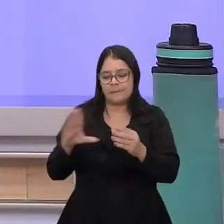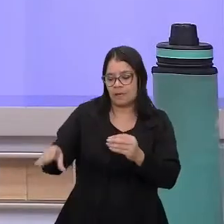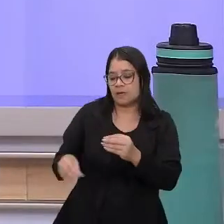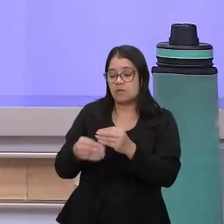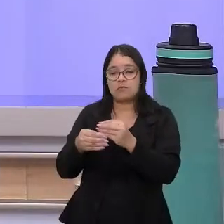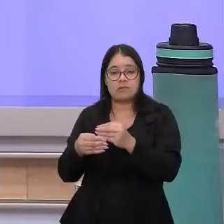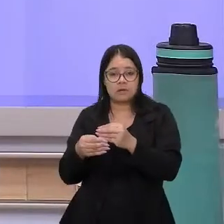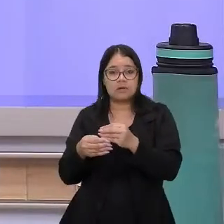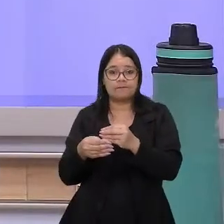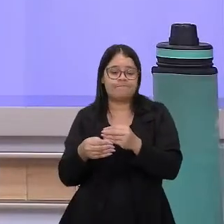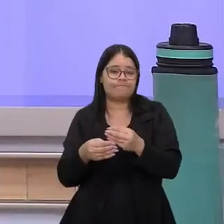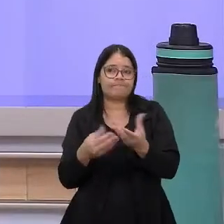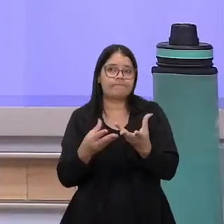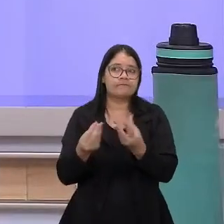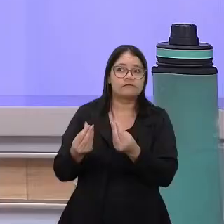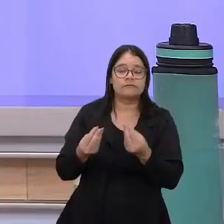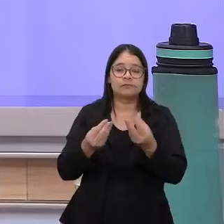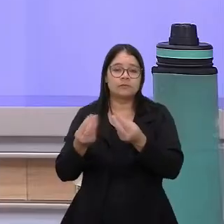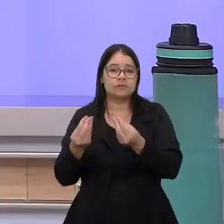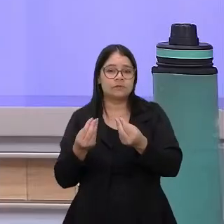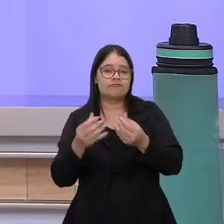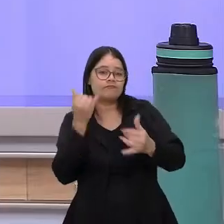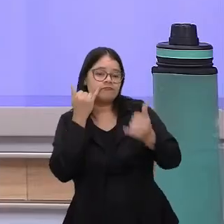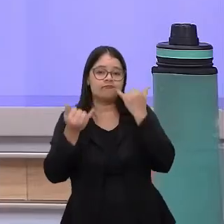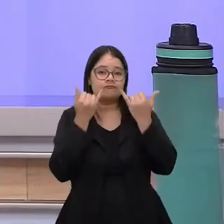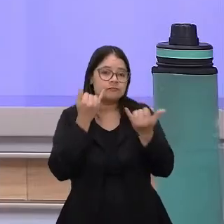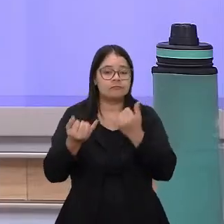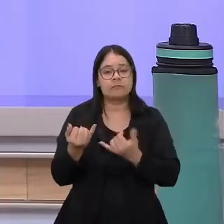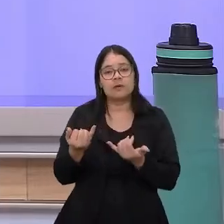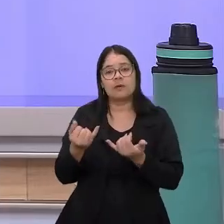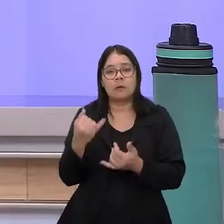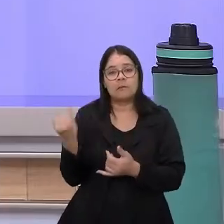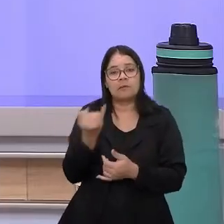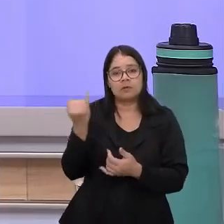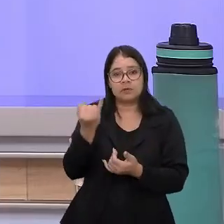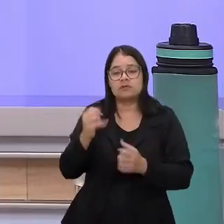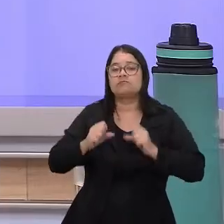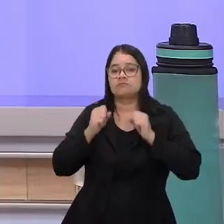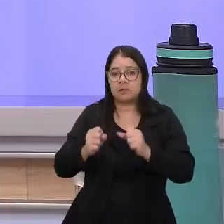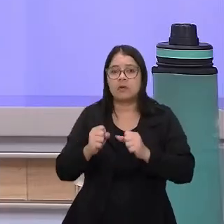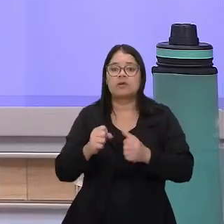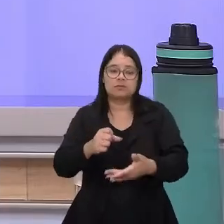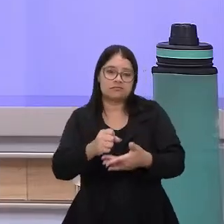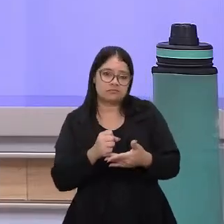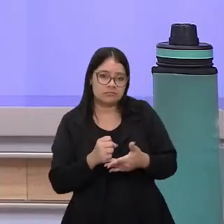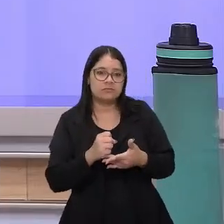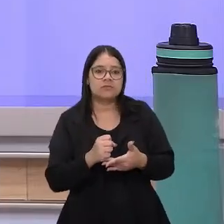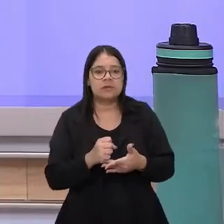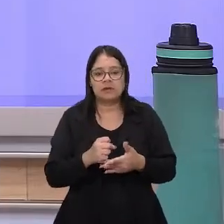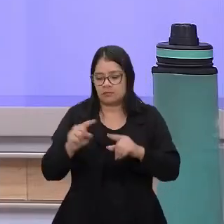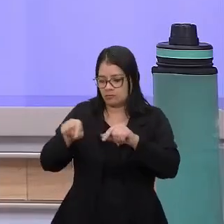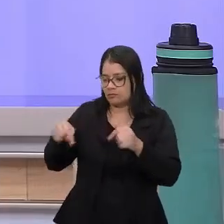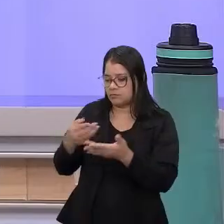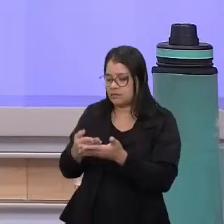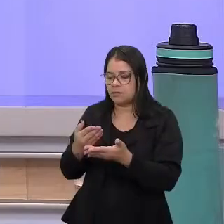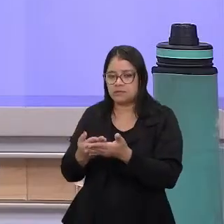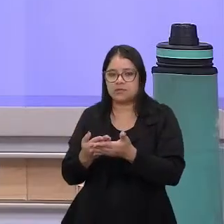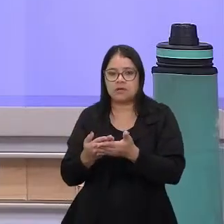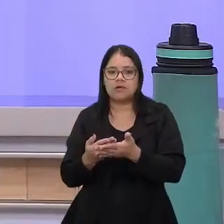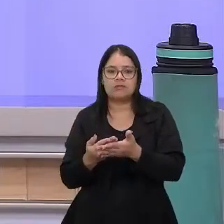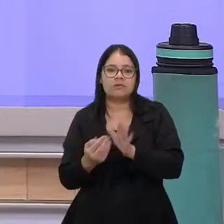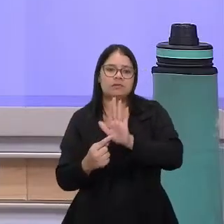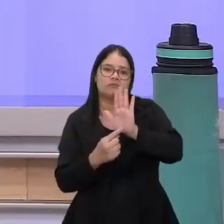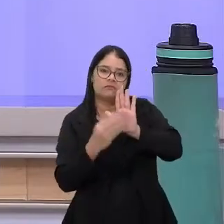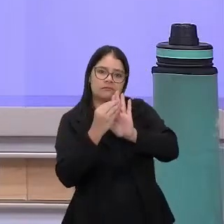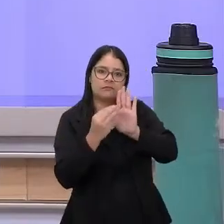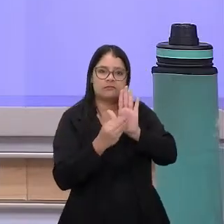incluir, né, muitas informações importantes que podem e devem ser trazidas em sala de aula. Então, traz